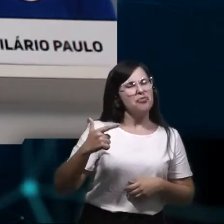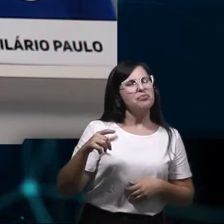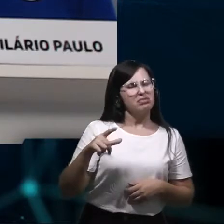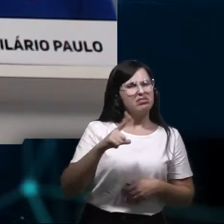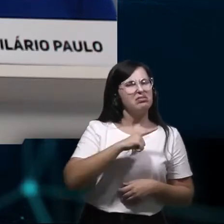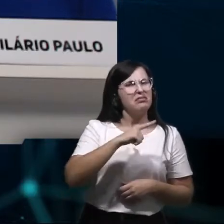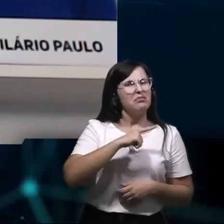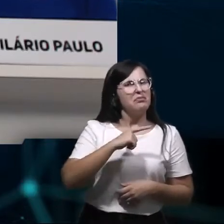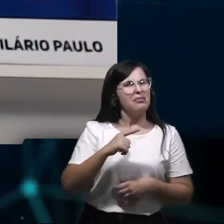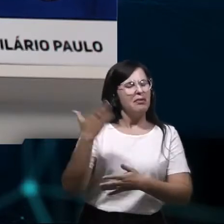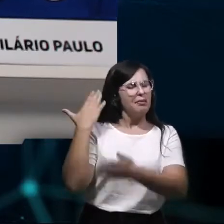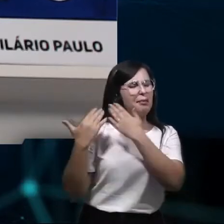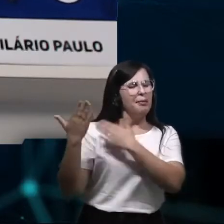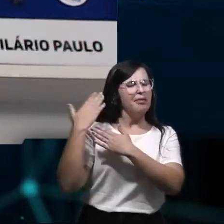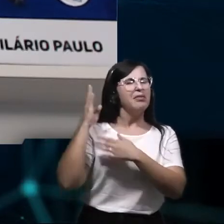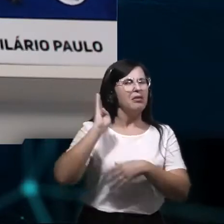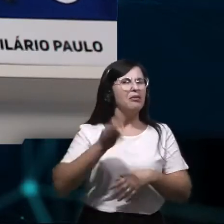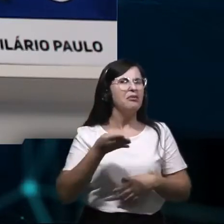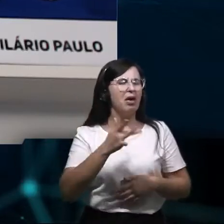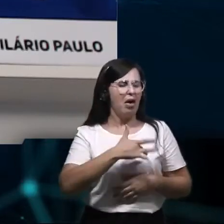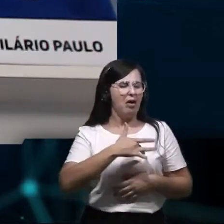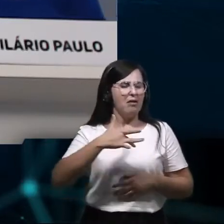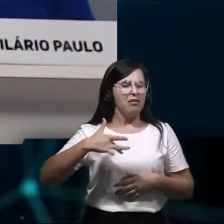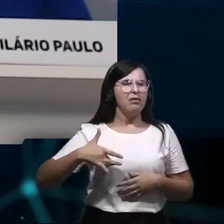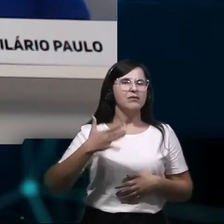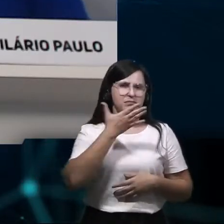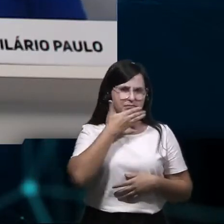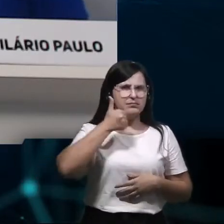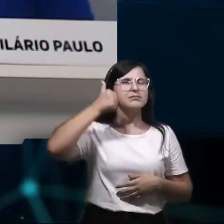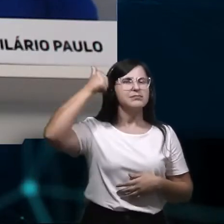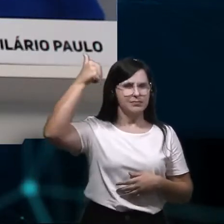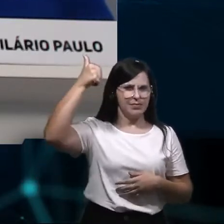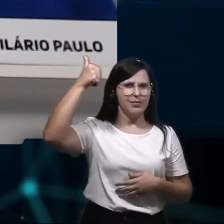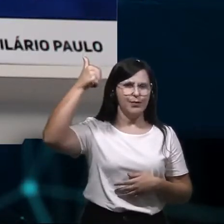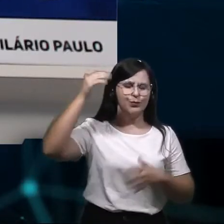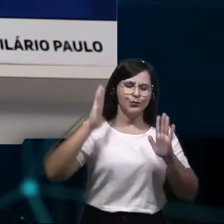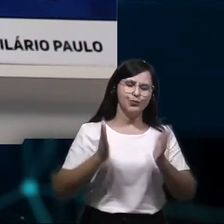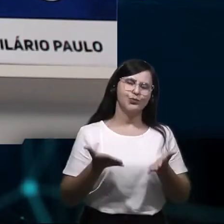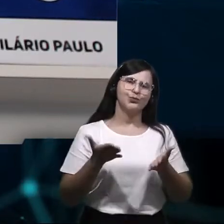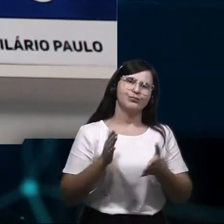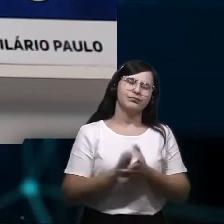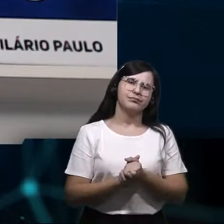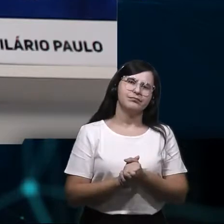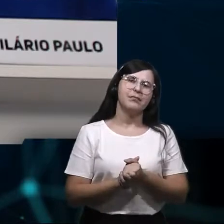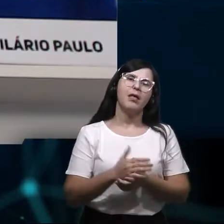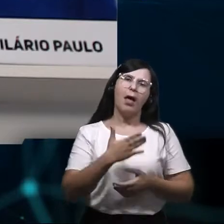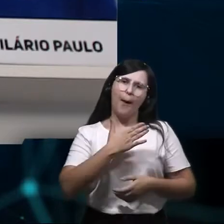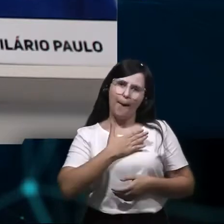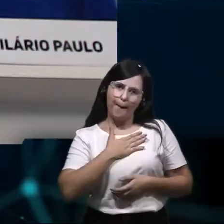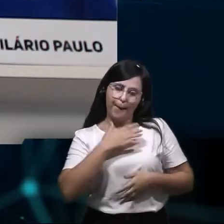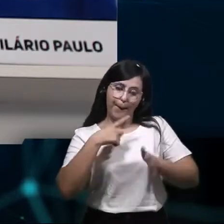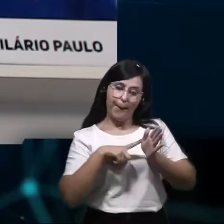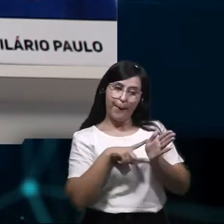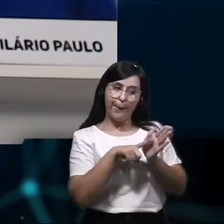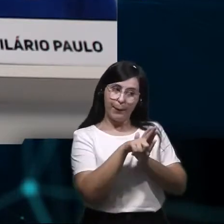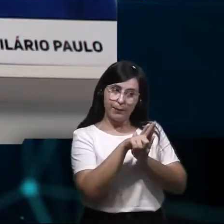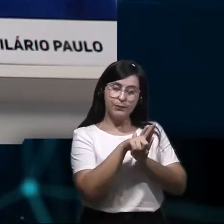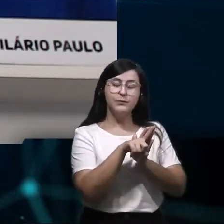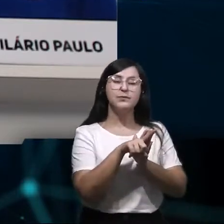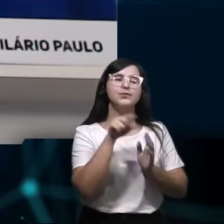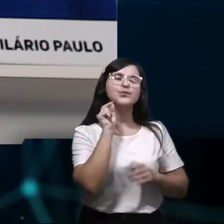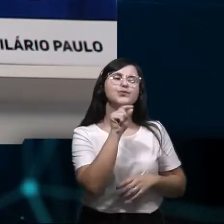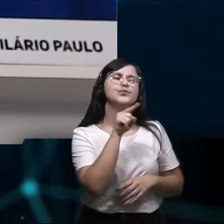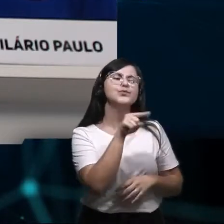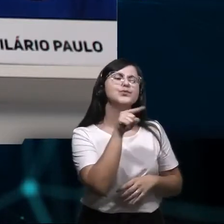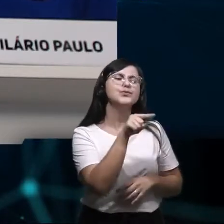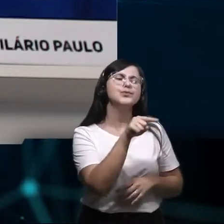em tempos mais atrasados, mas já tivemos uma saúde bem melhor do que a que a gente temos hoje. E eu queria saber do candidato o que é que ele tem a